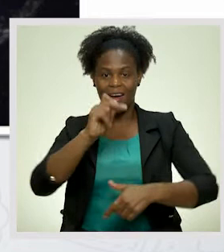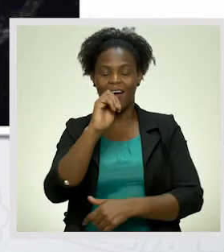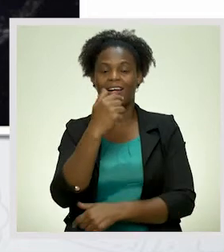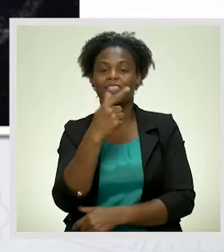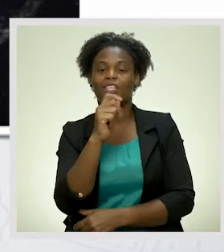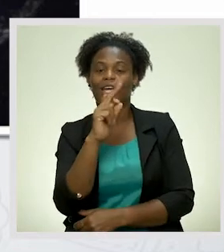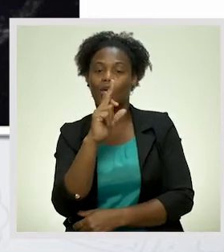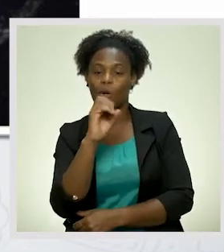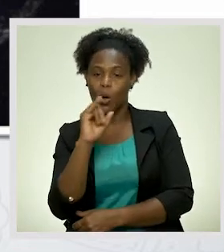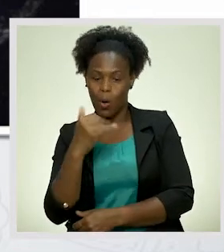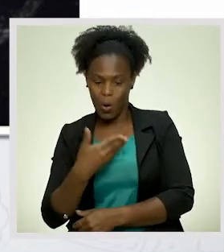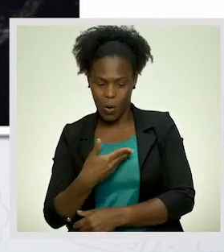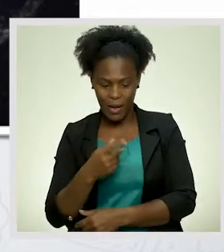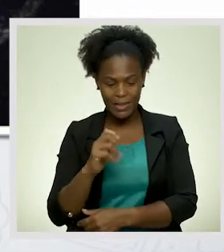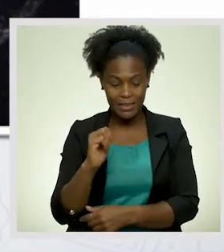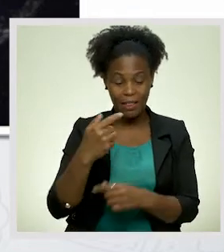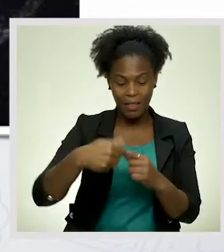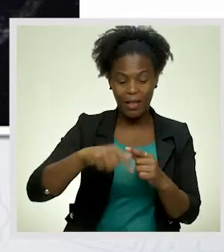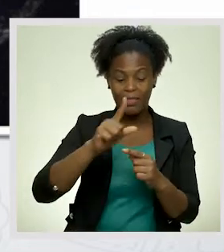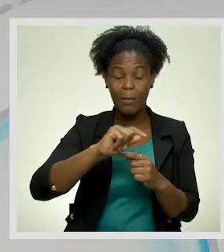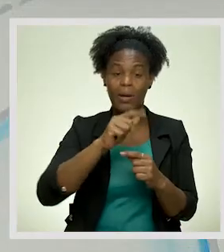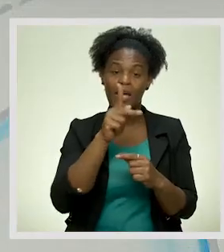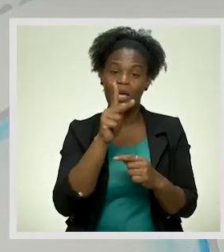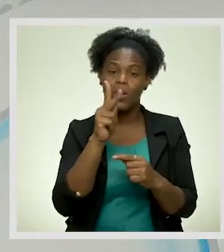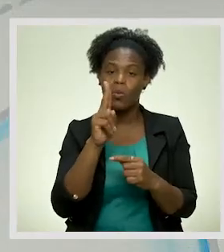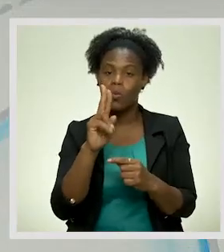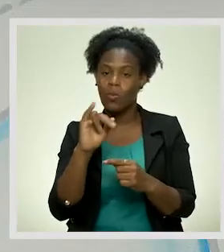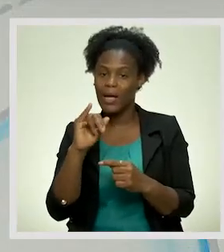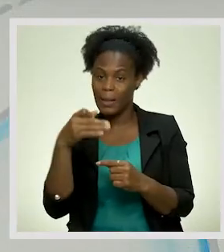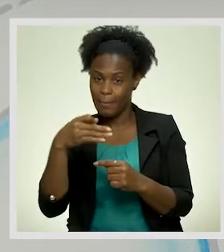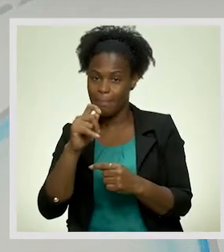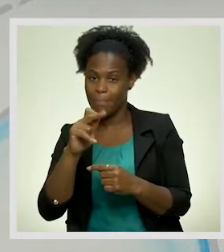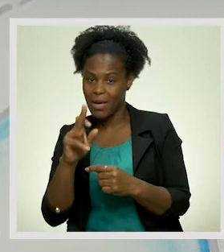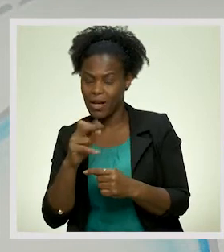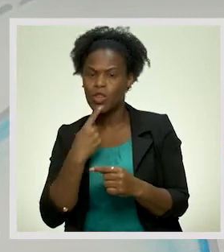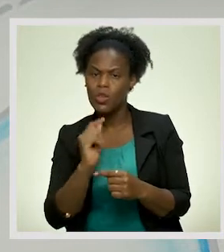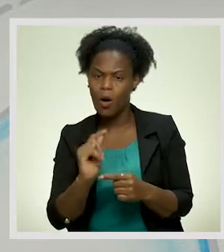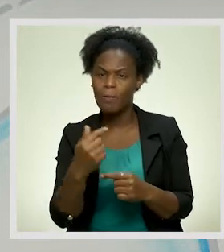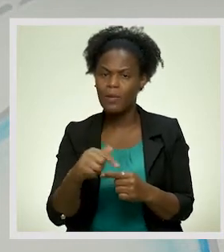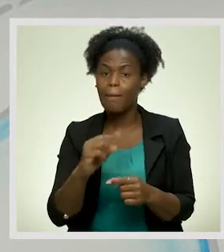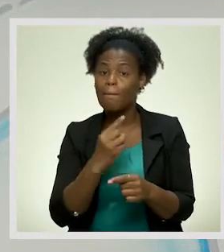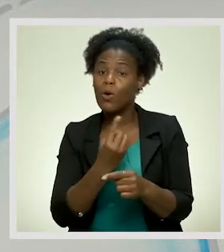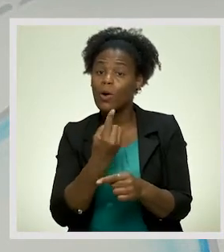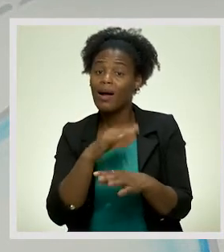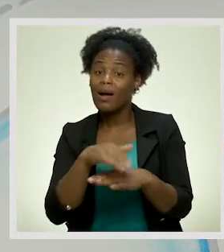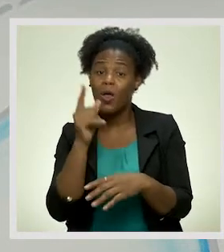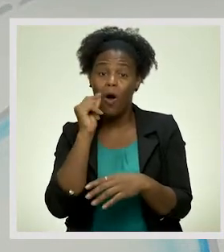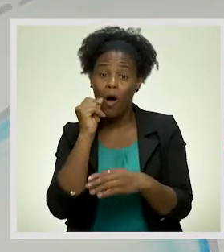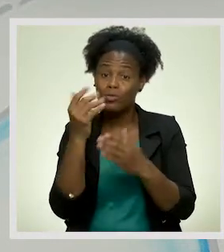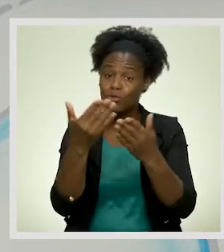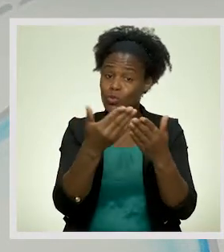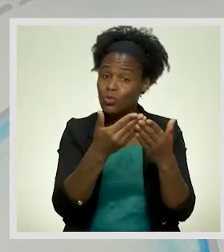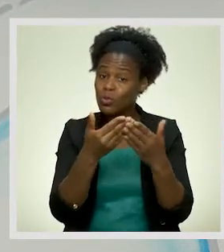Kuiper. Cintura de Kuiper recebeu esse nome por causa do astrônomo holandês